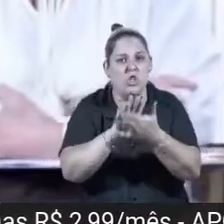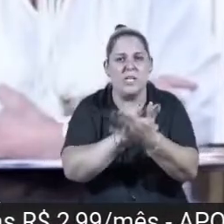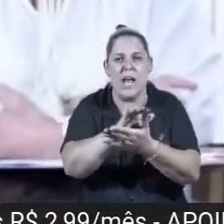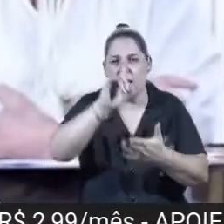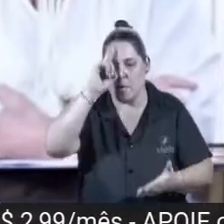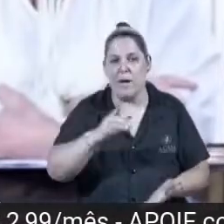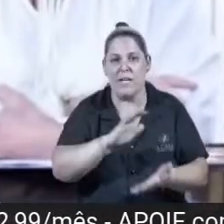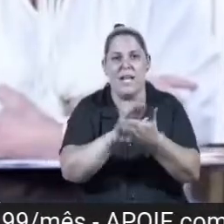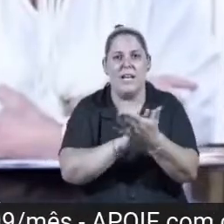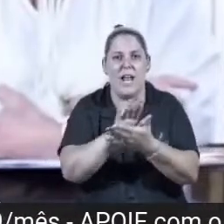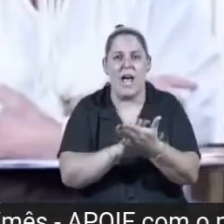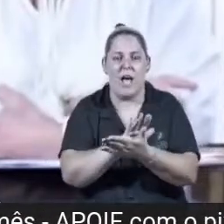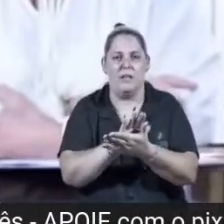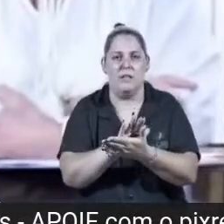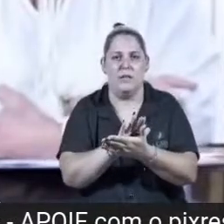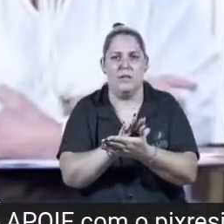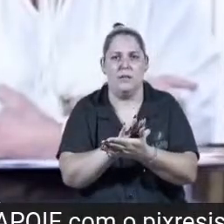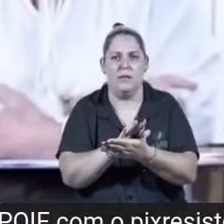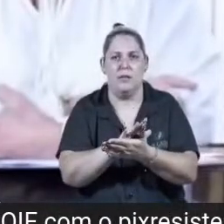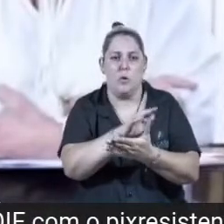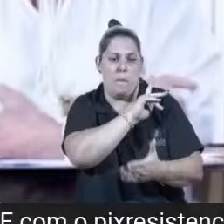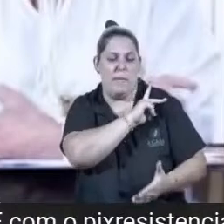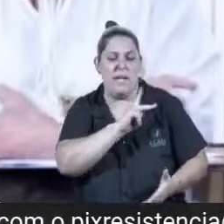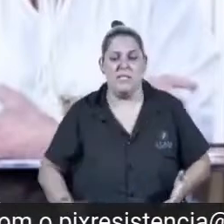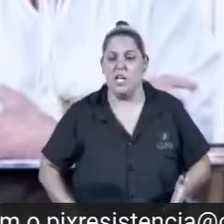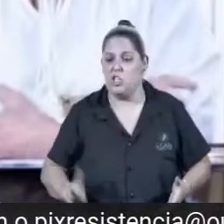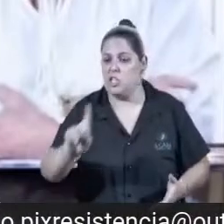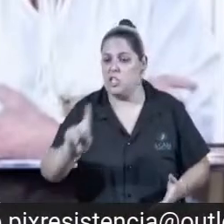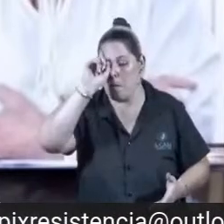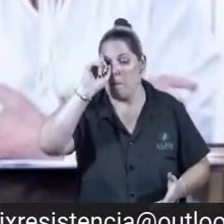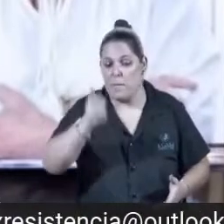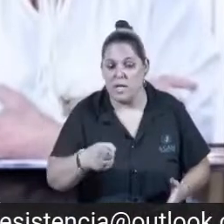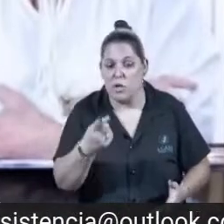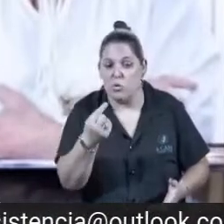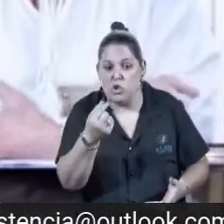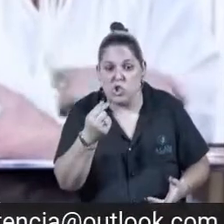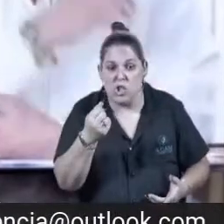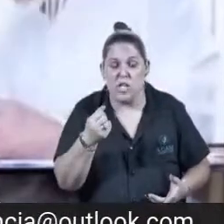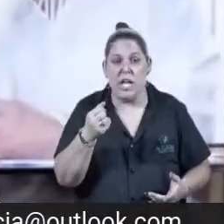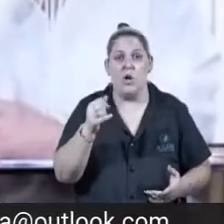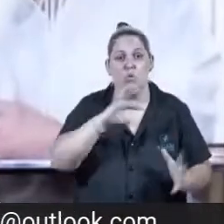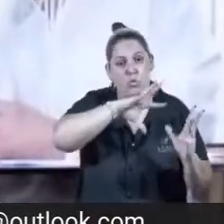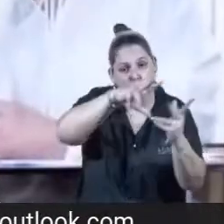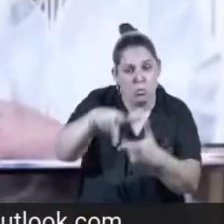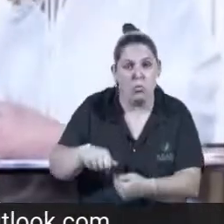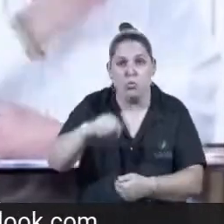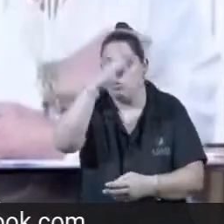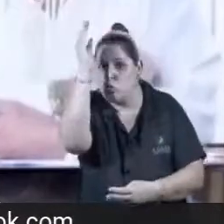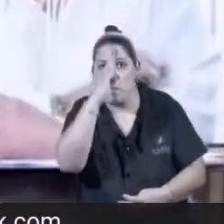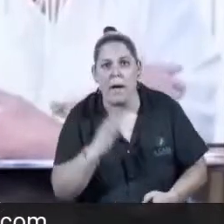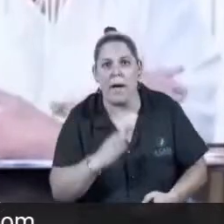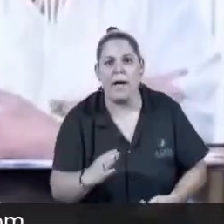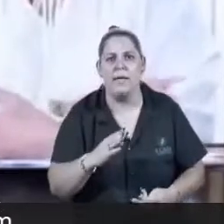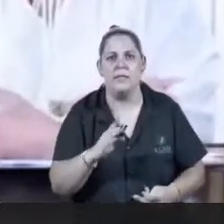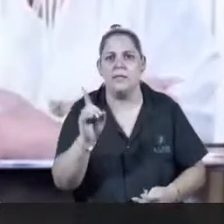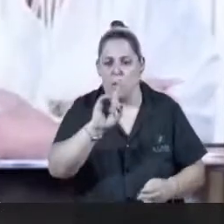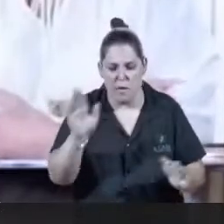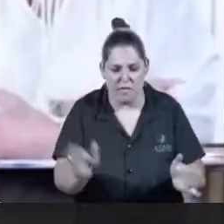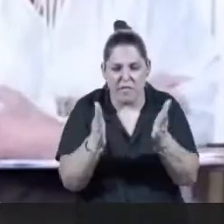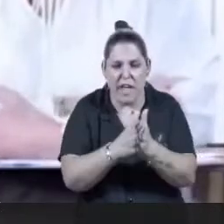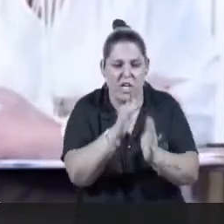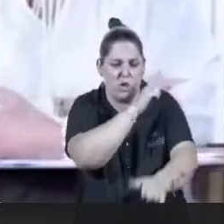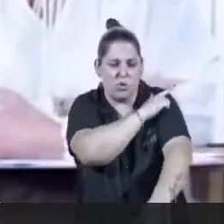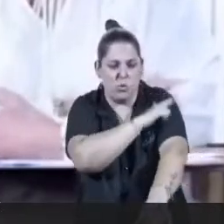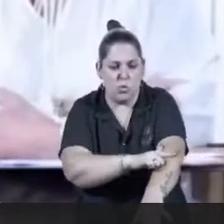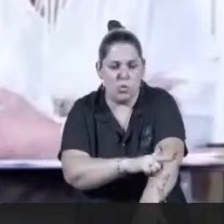da República que não manda sequer no orçamento da União, que não investe em ciência e tecnologia, não investe em educação, não investe em cultura, não